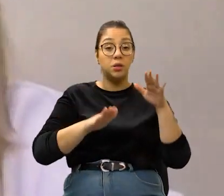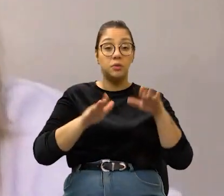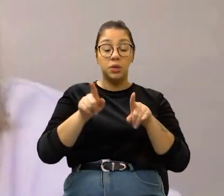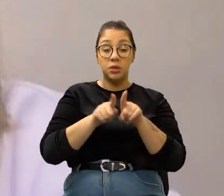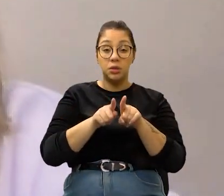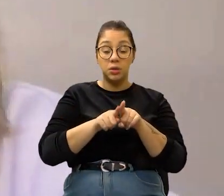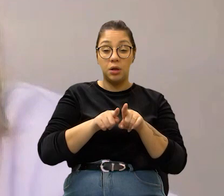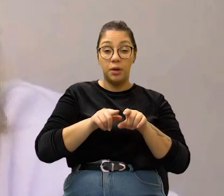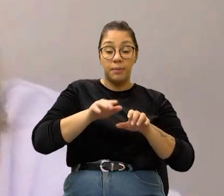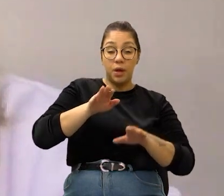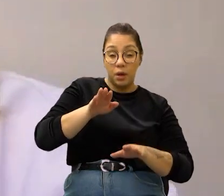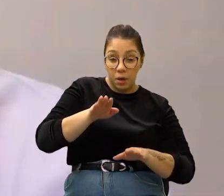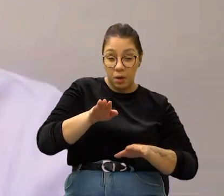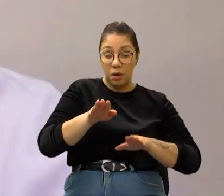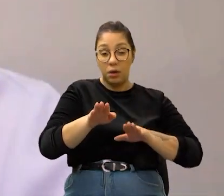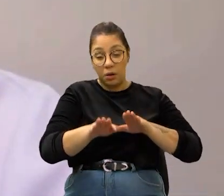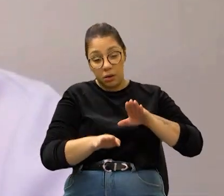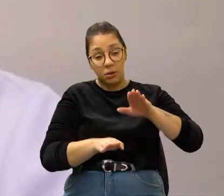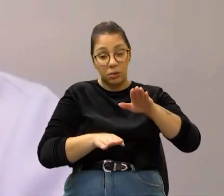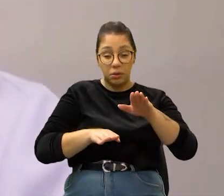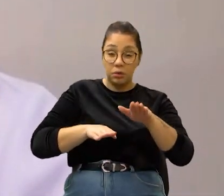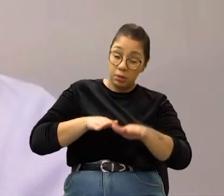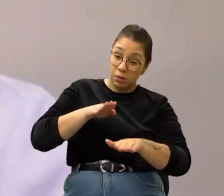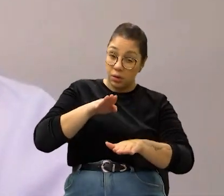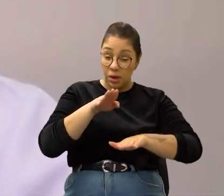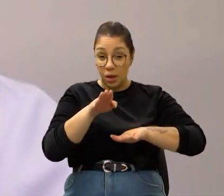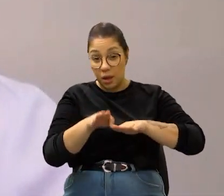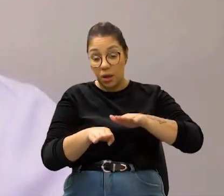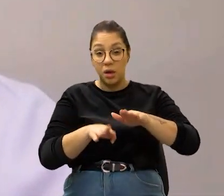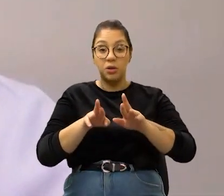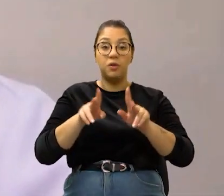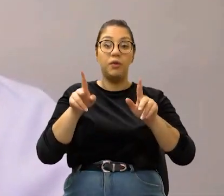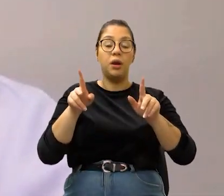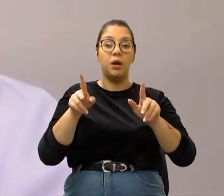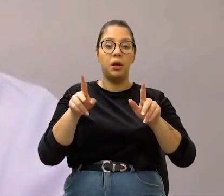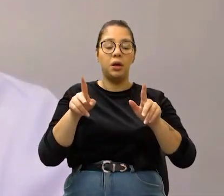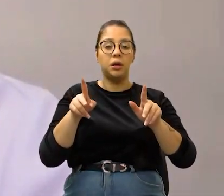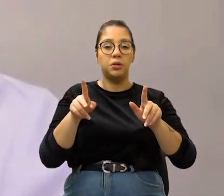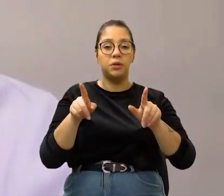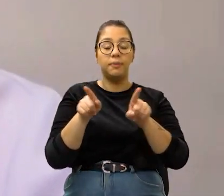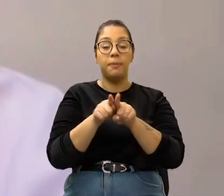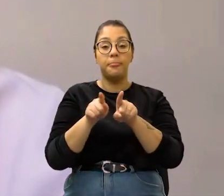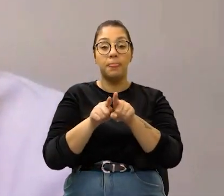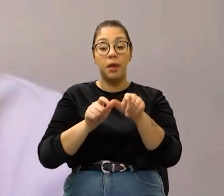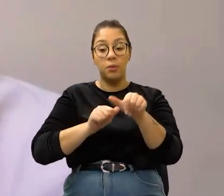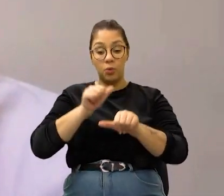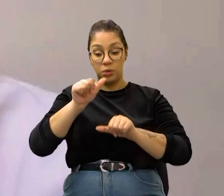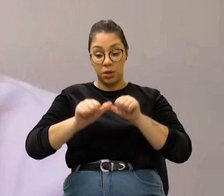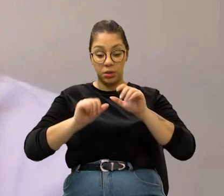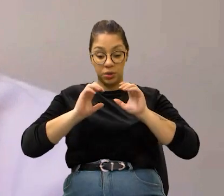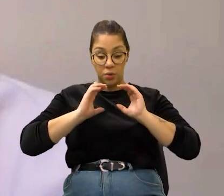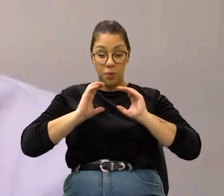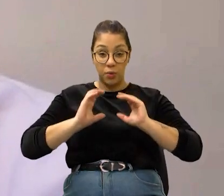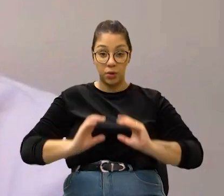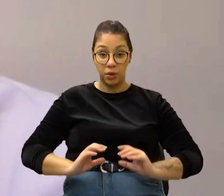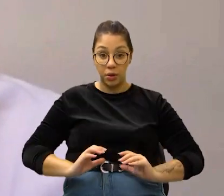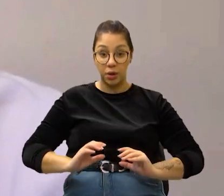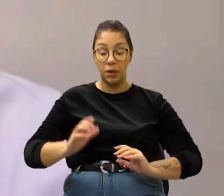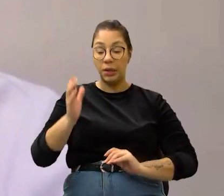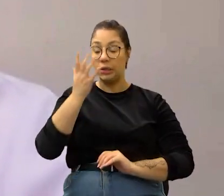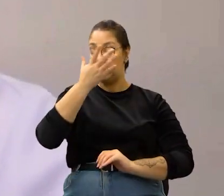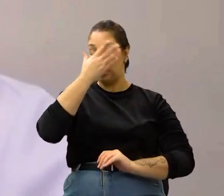da marcha, né? Está vindo que está caminhando de forma diferente, alterações